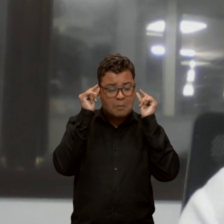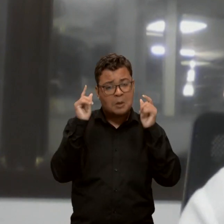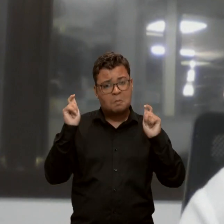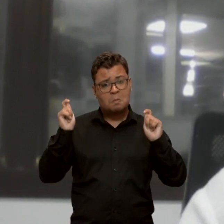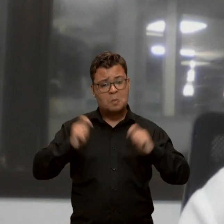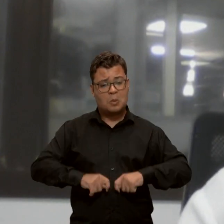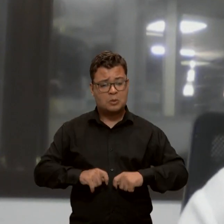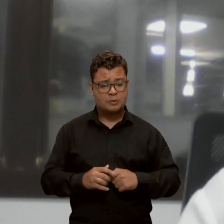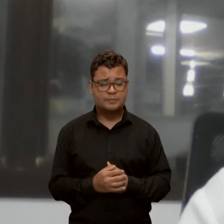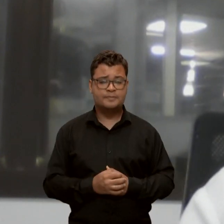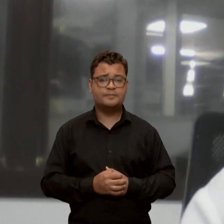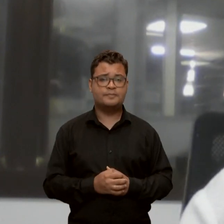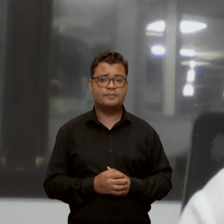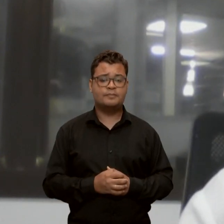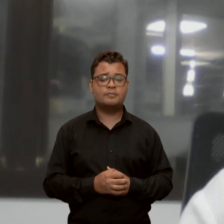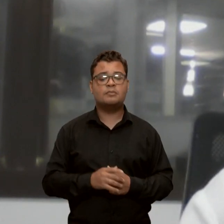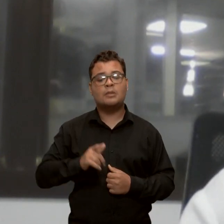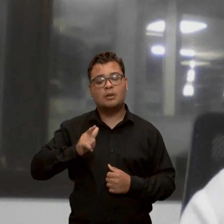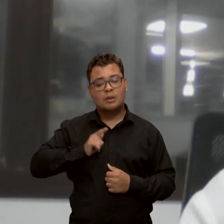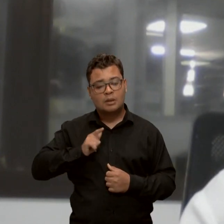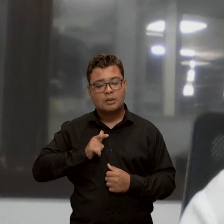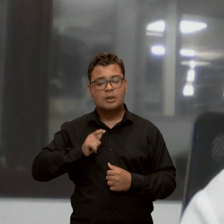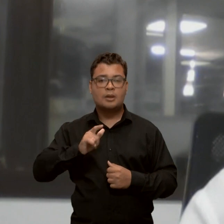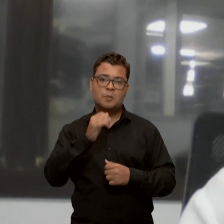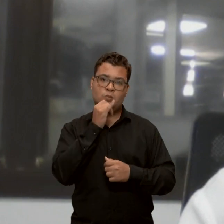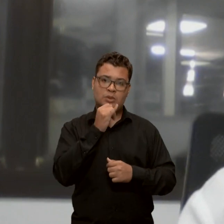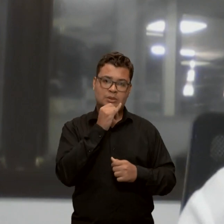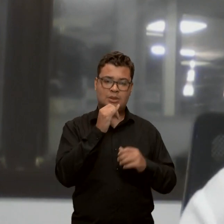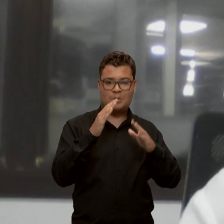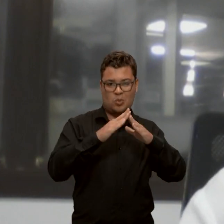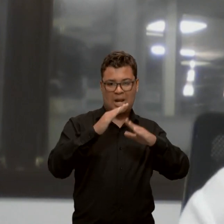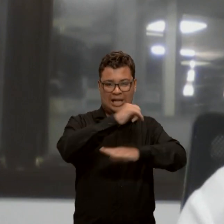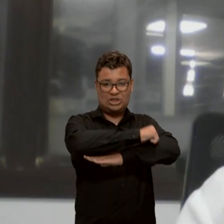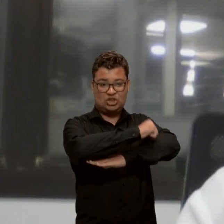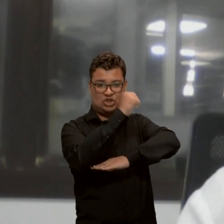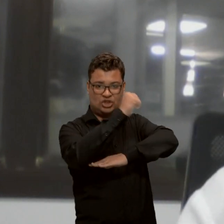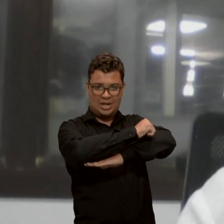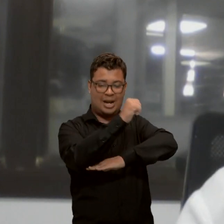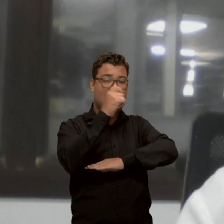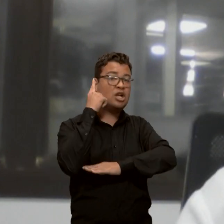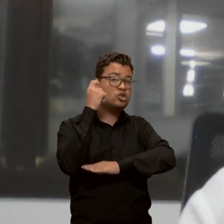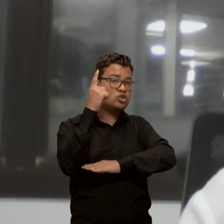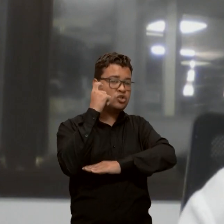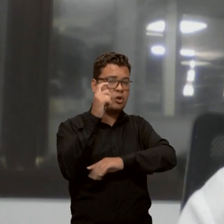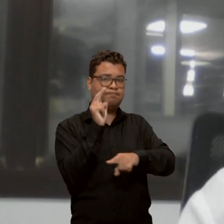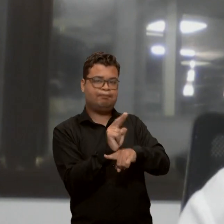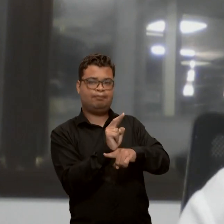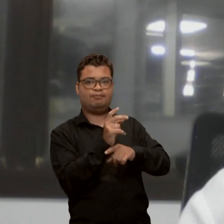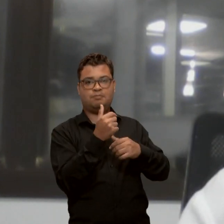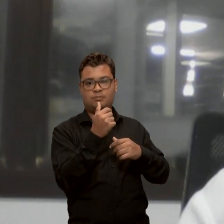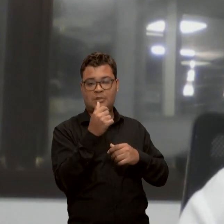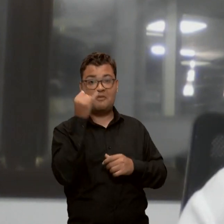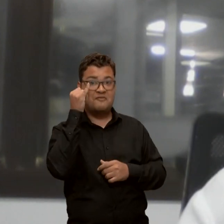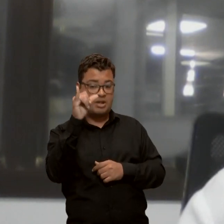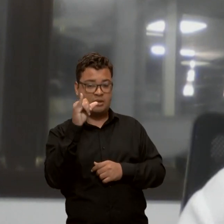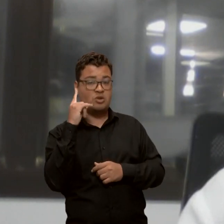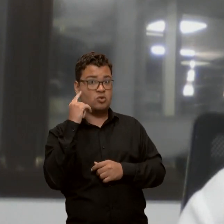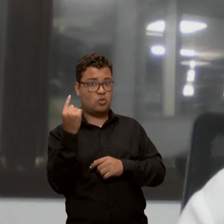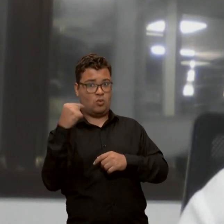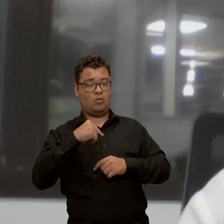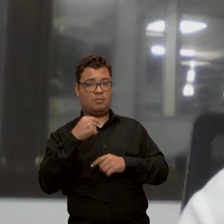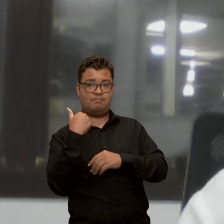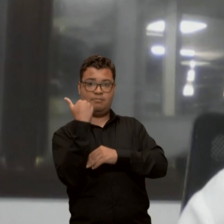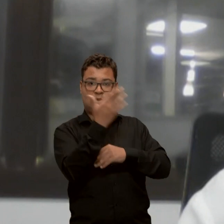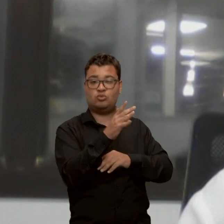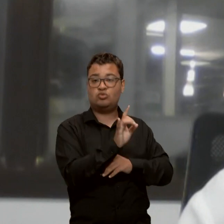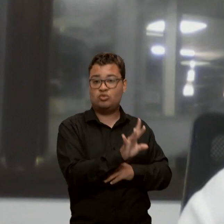Existem janelas anti-ruído, existem circunstâncias, mas o ideal é que o controle